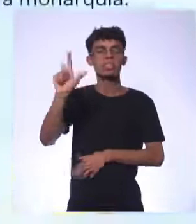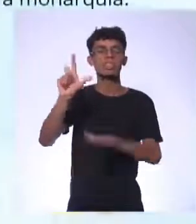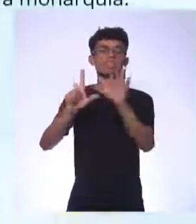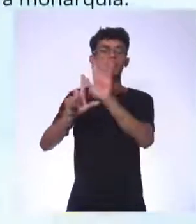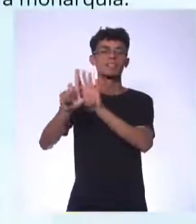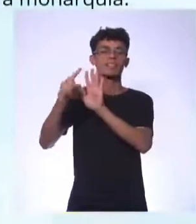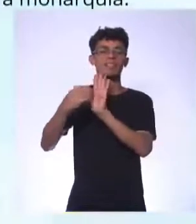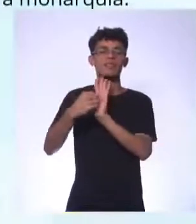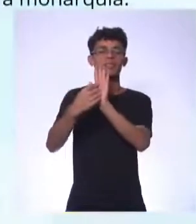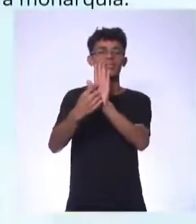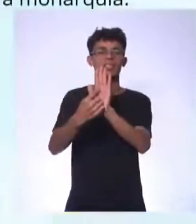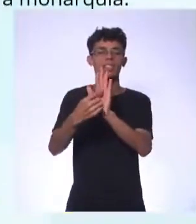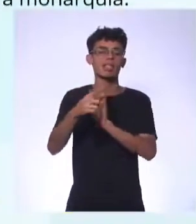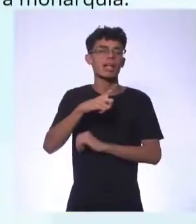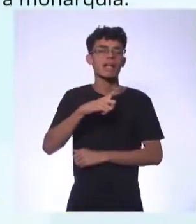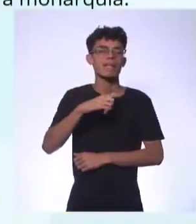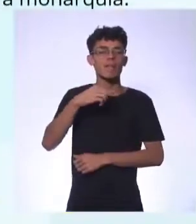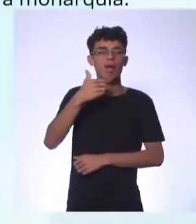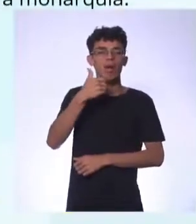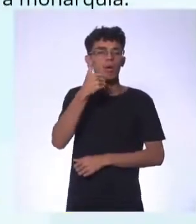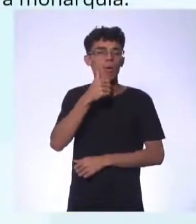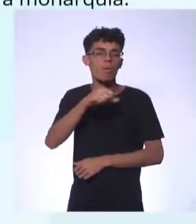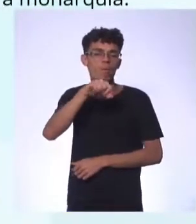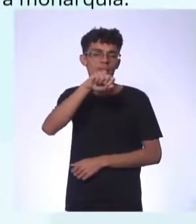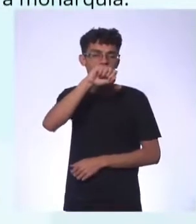temos mães,